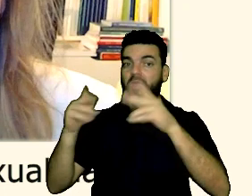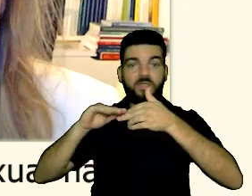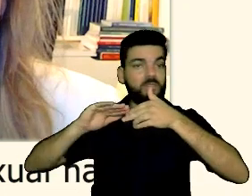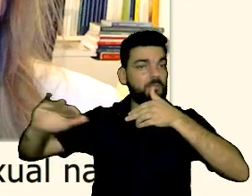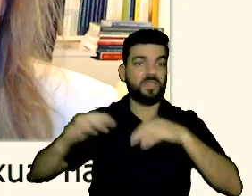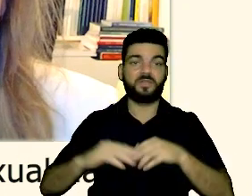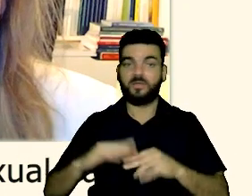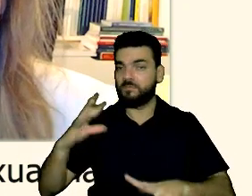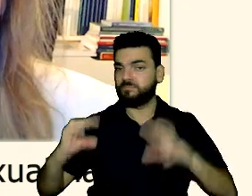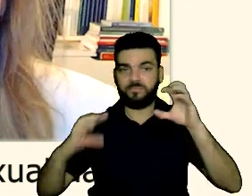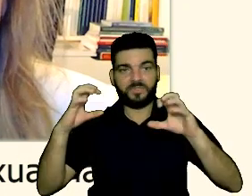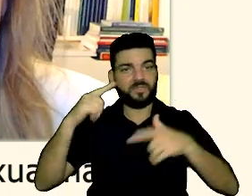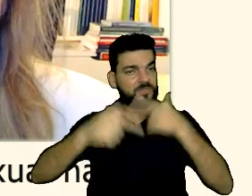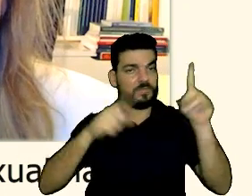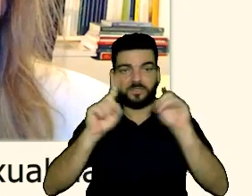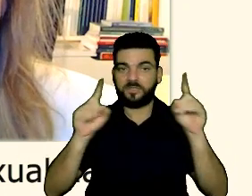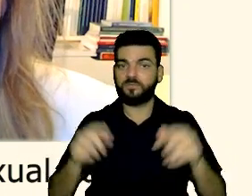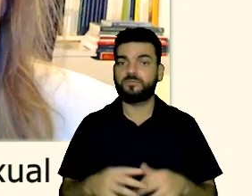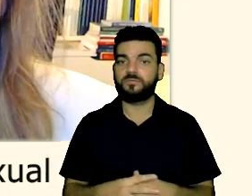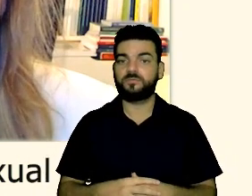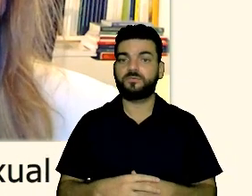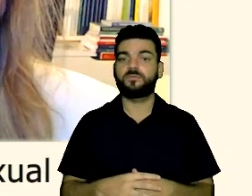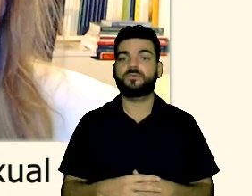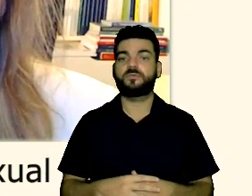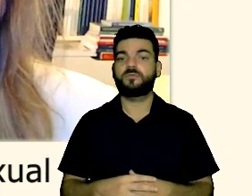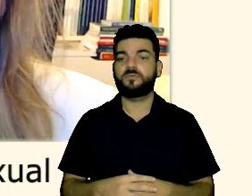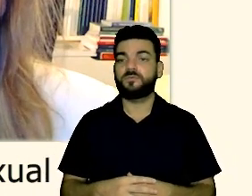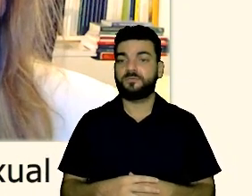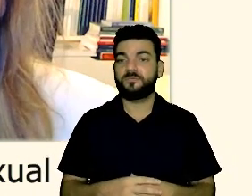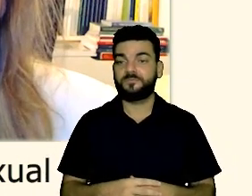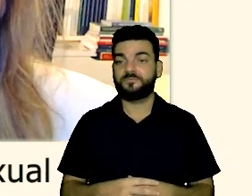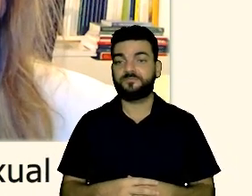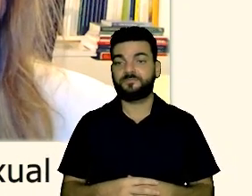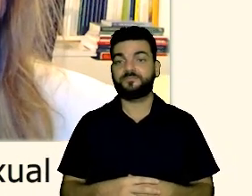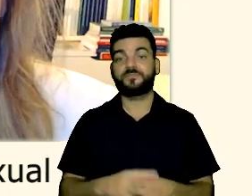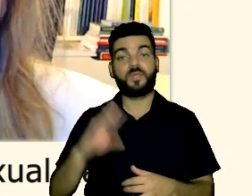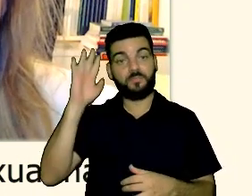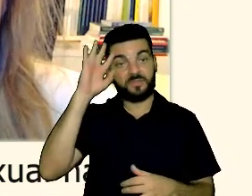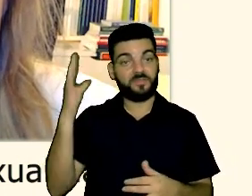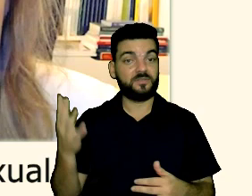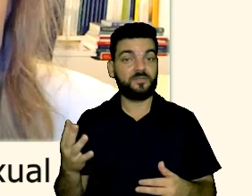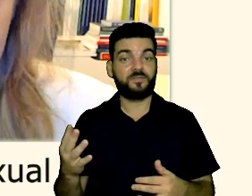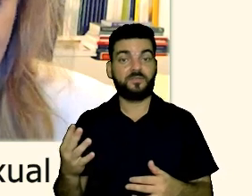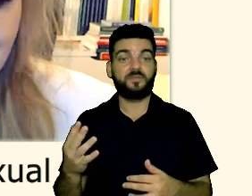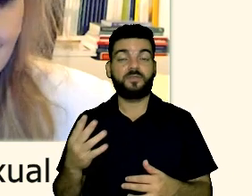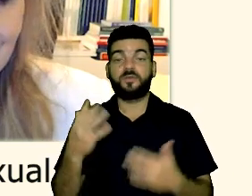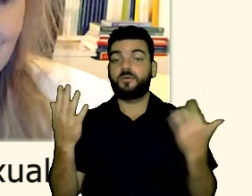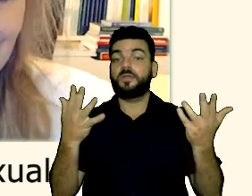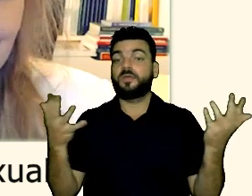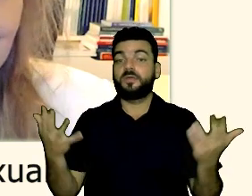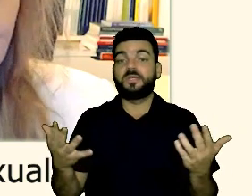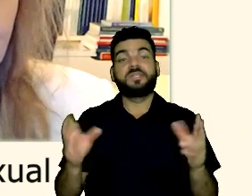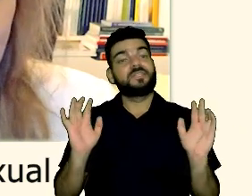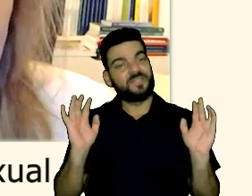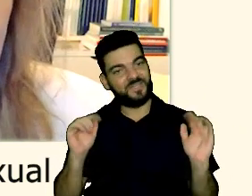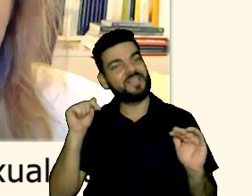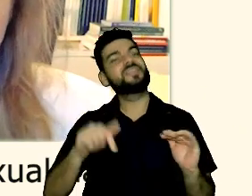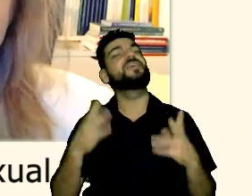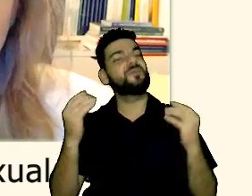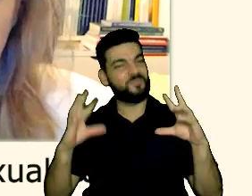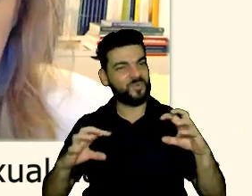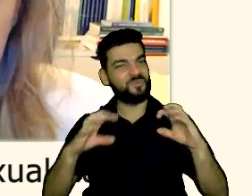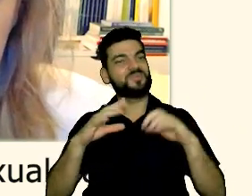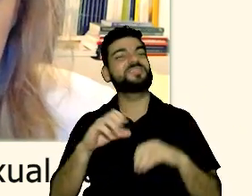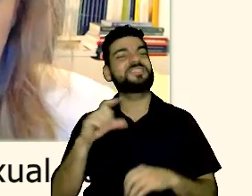falar comigo, porque sabe que eu sou membro da comunidade LGBT, ok, mas aqui nós vamos ter uma relação de trabalho muito respeitosa e de maneira geral,